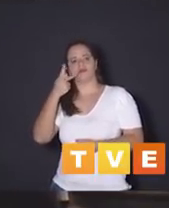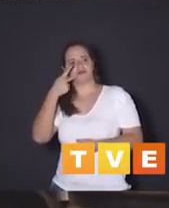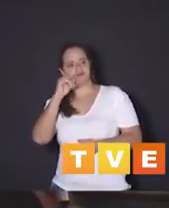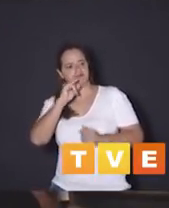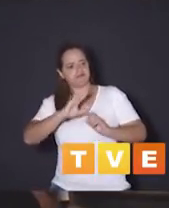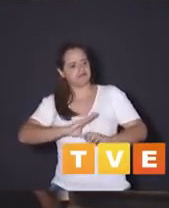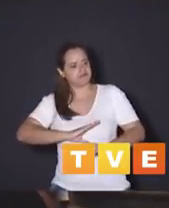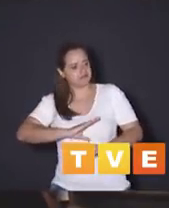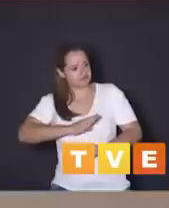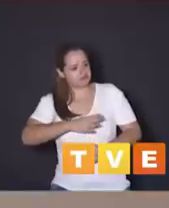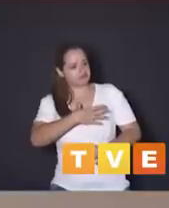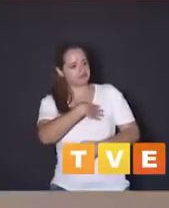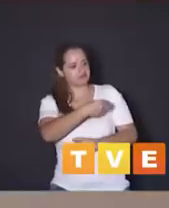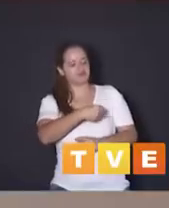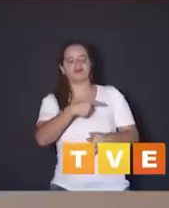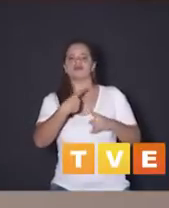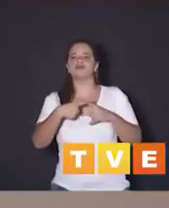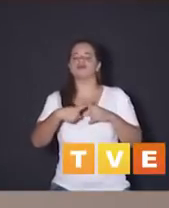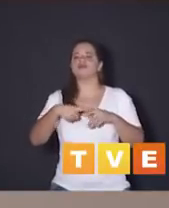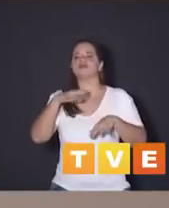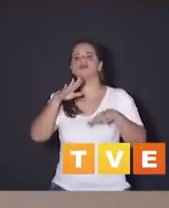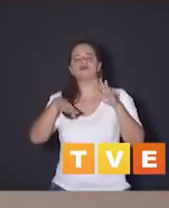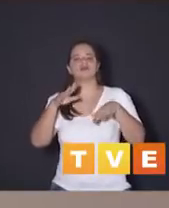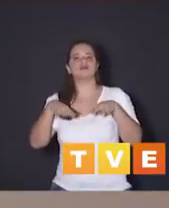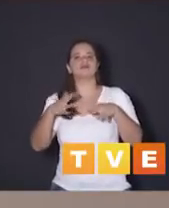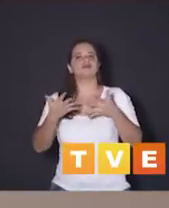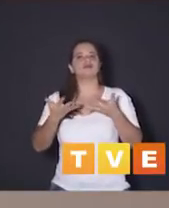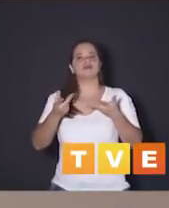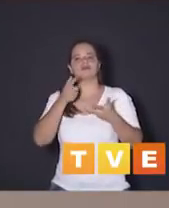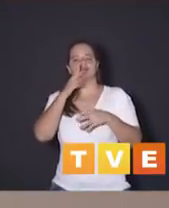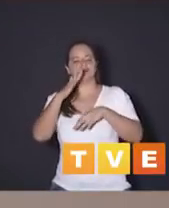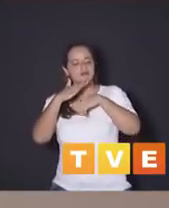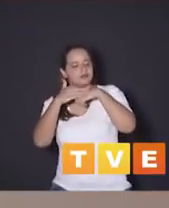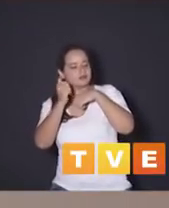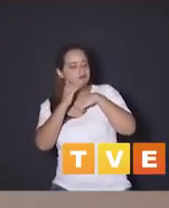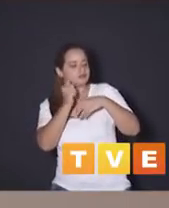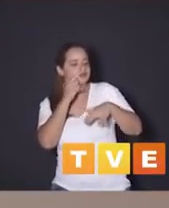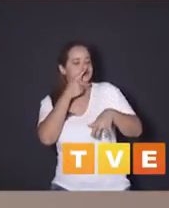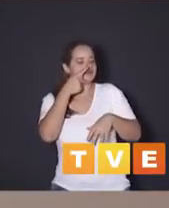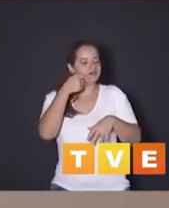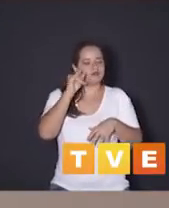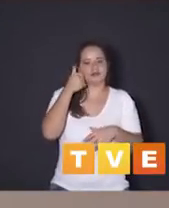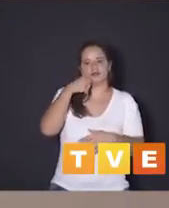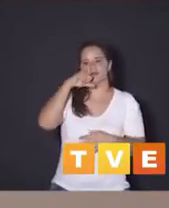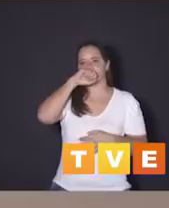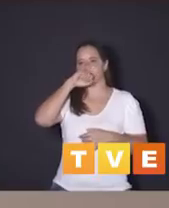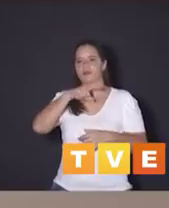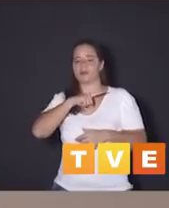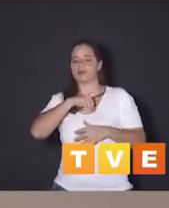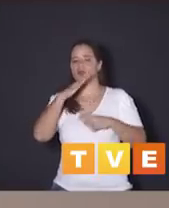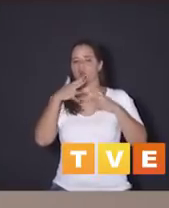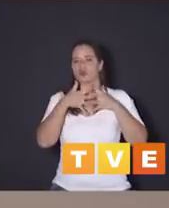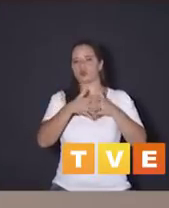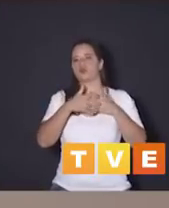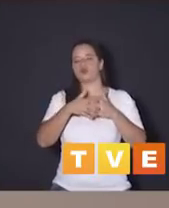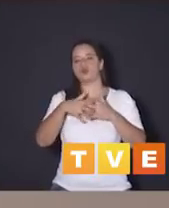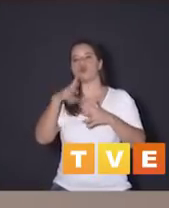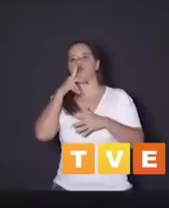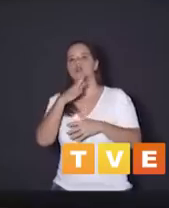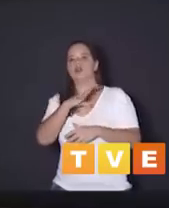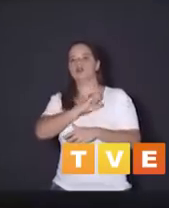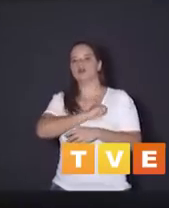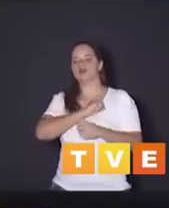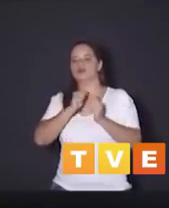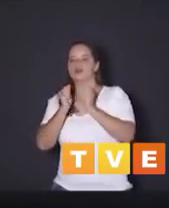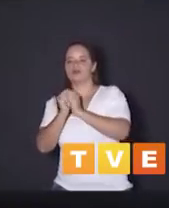encorajarem os filhos porque às vezes né do carinho que os pais têm confundem o amor né com uma proteção na